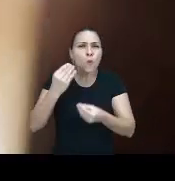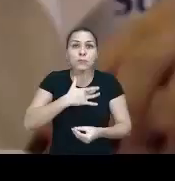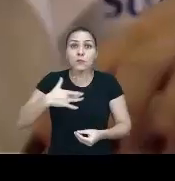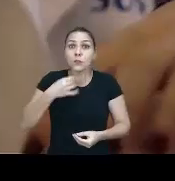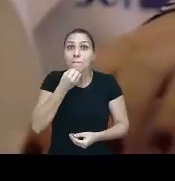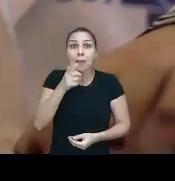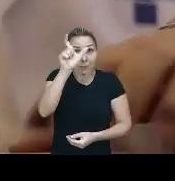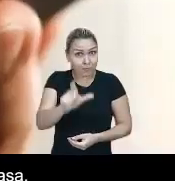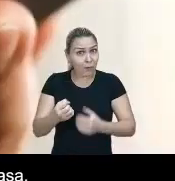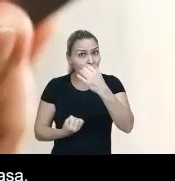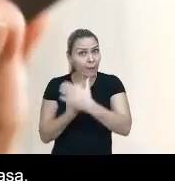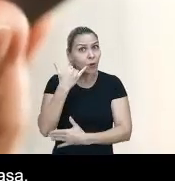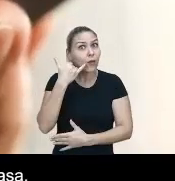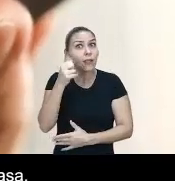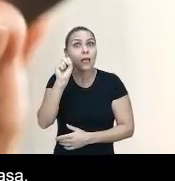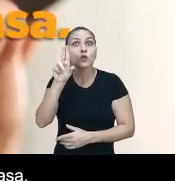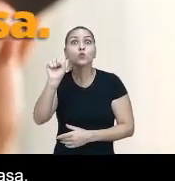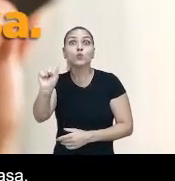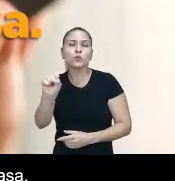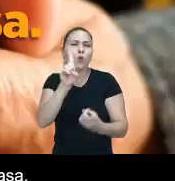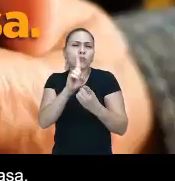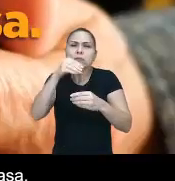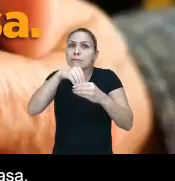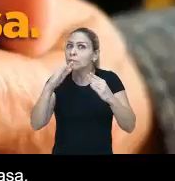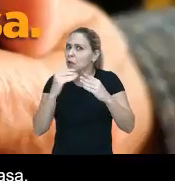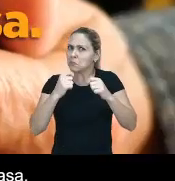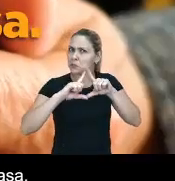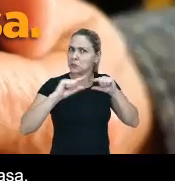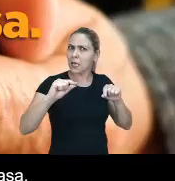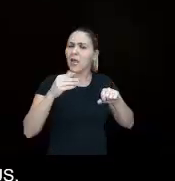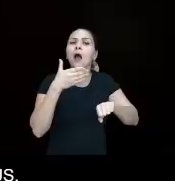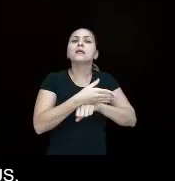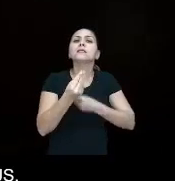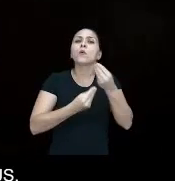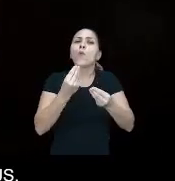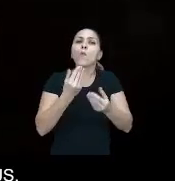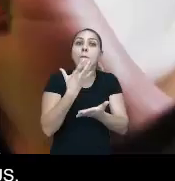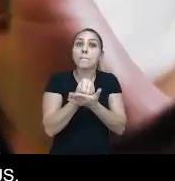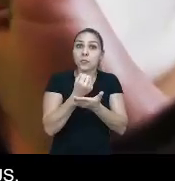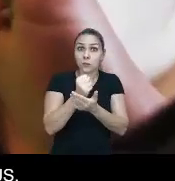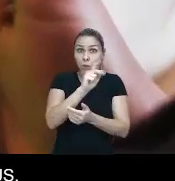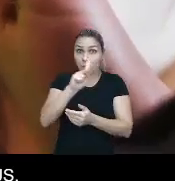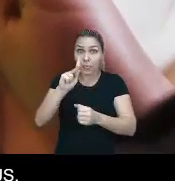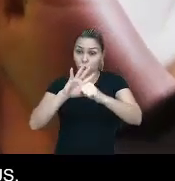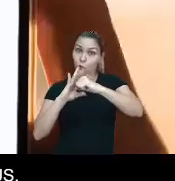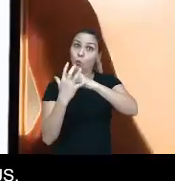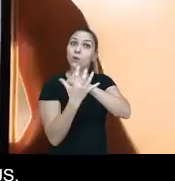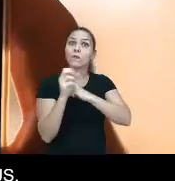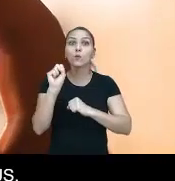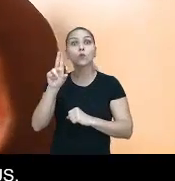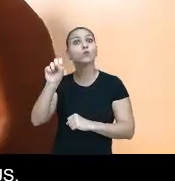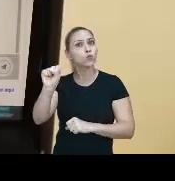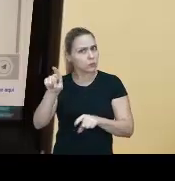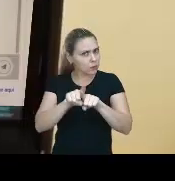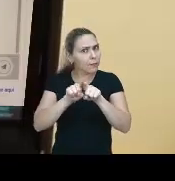saber como você está. Por isso, criou o TeleSUS, para você se consultar sem sair de casa. Você acessa o TeleSUS baixando o aplicativo